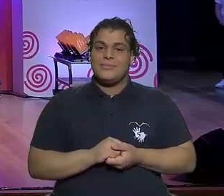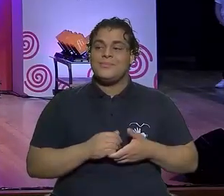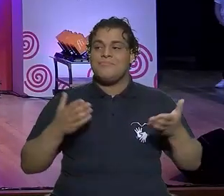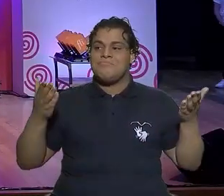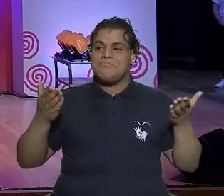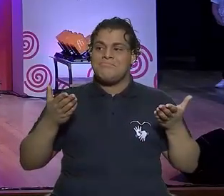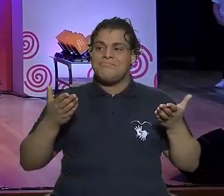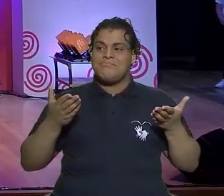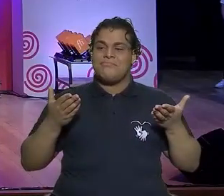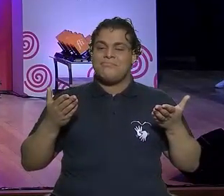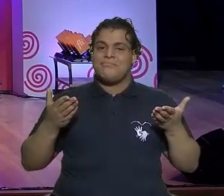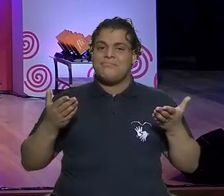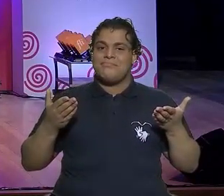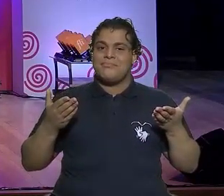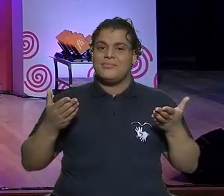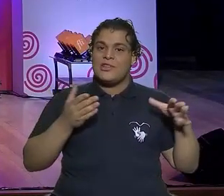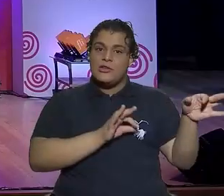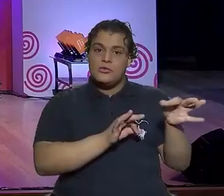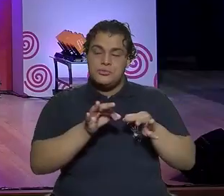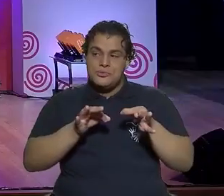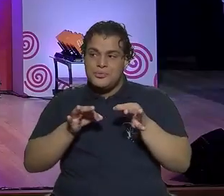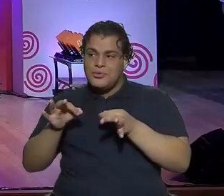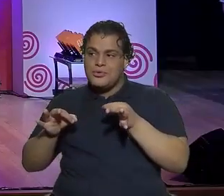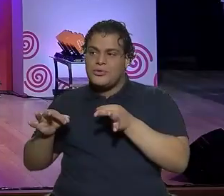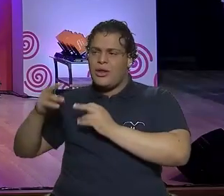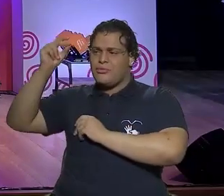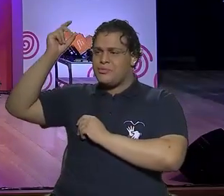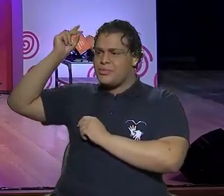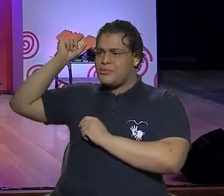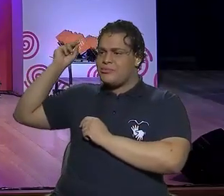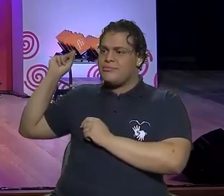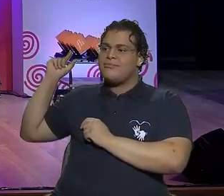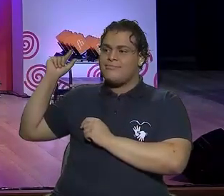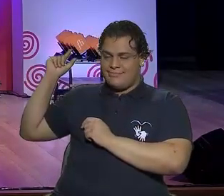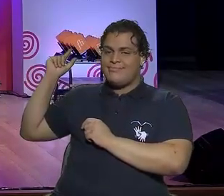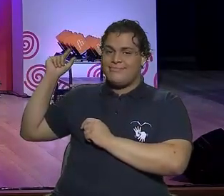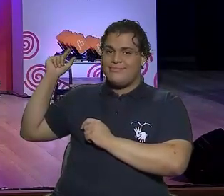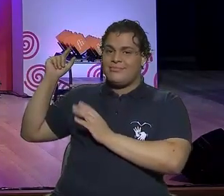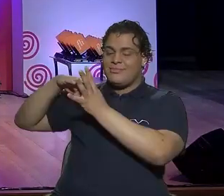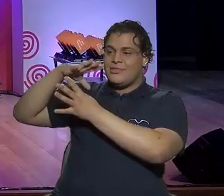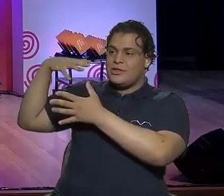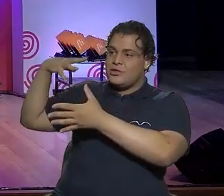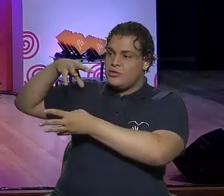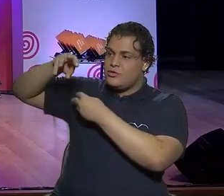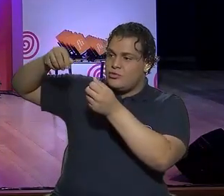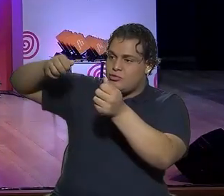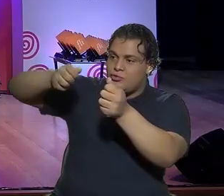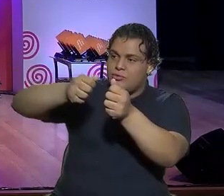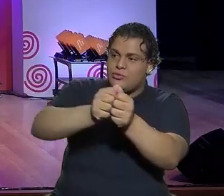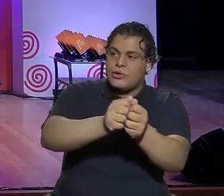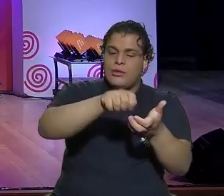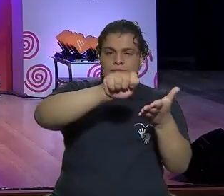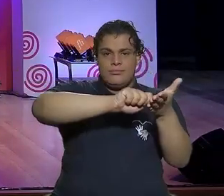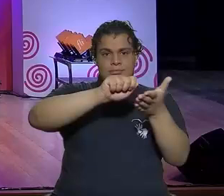Enfim, o projeto, desde o início, foi esse. Reunir autores, trazer